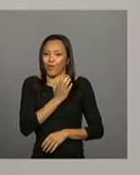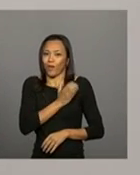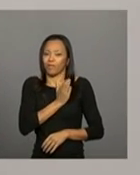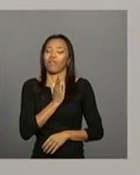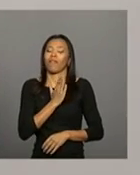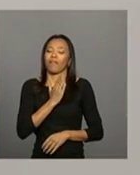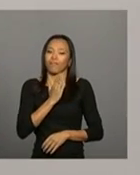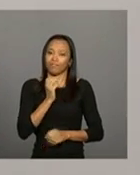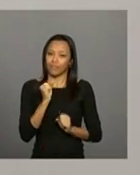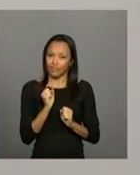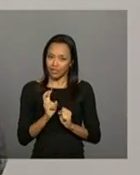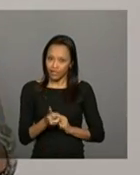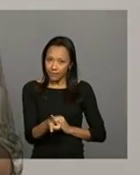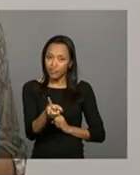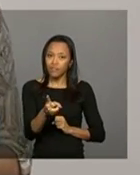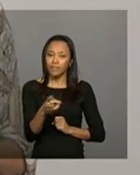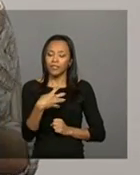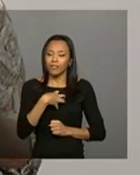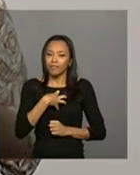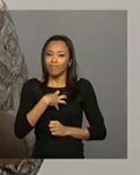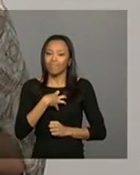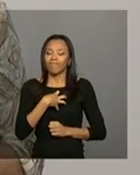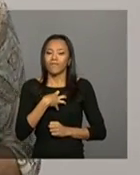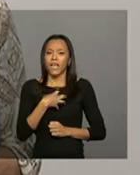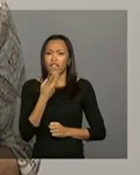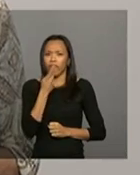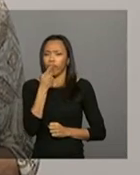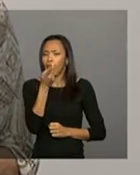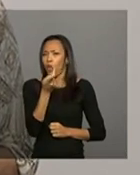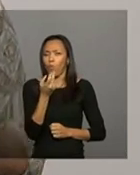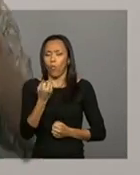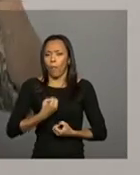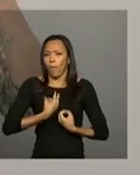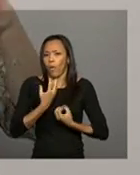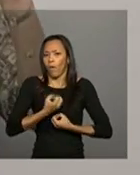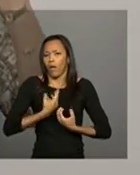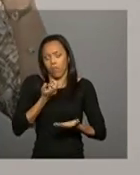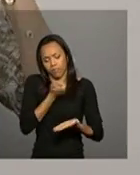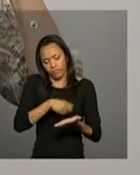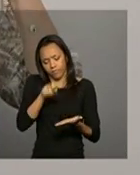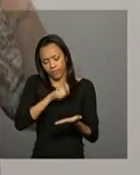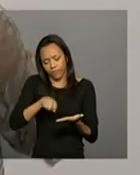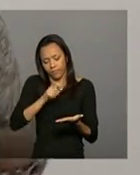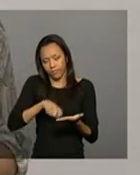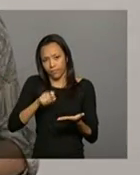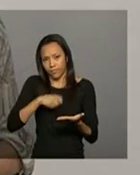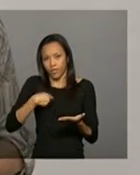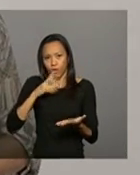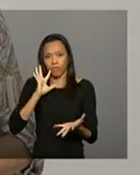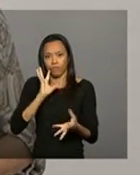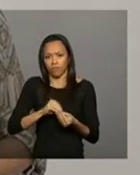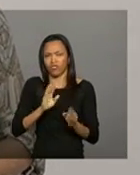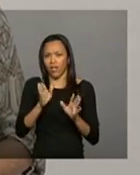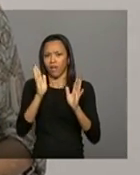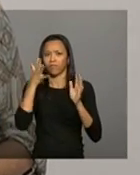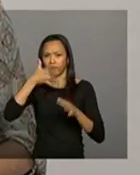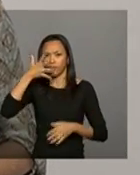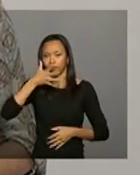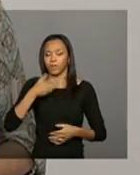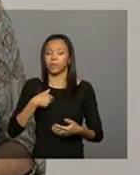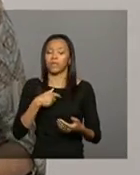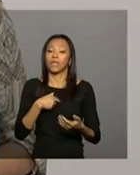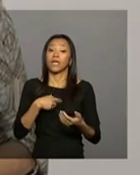de corpo e alma. Ele disse num dos seus belos poemas, e aqui eu estou acabando a minha fala, que a